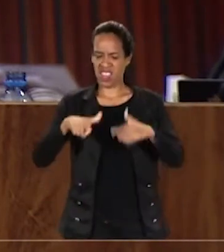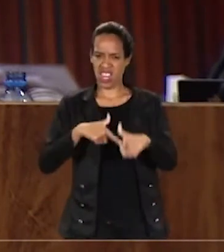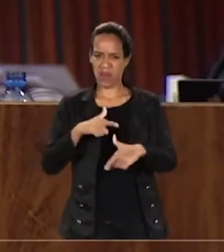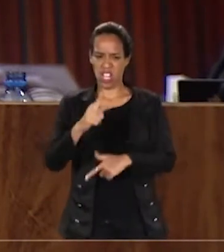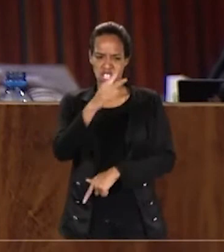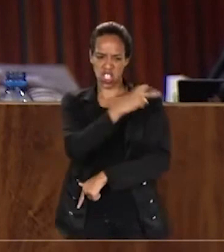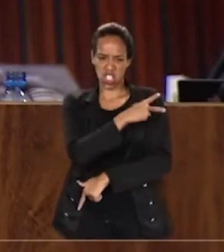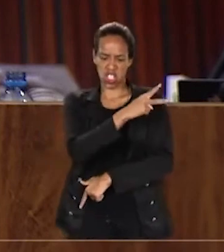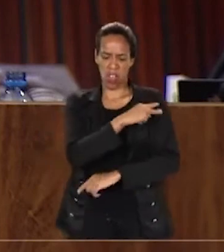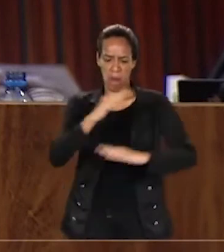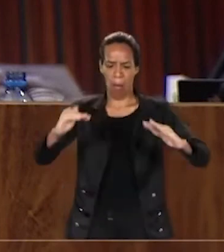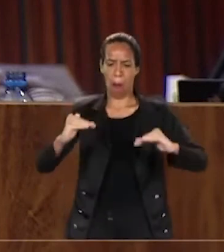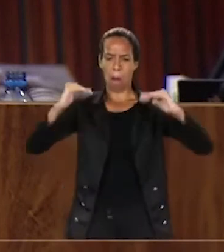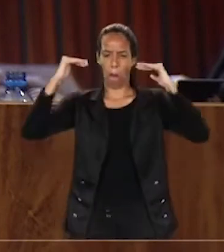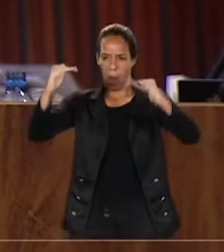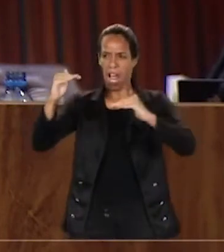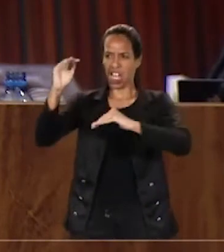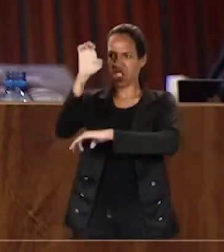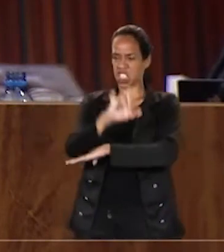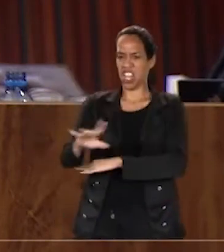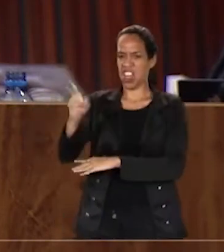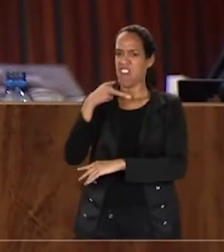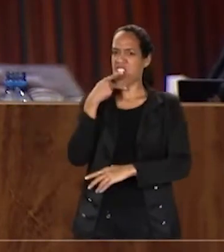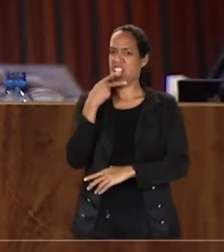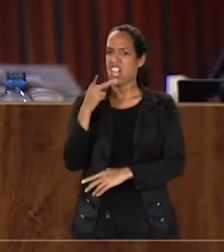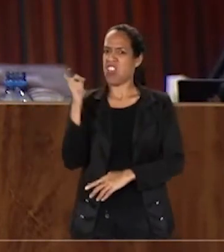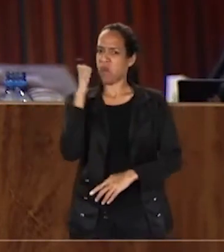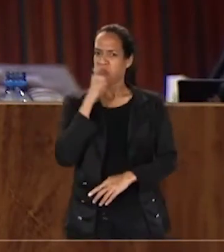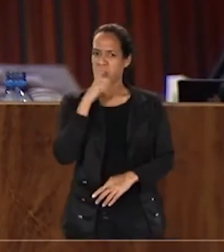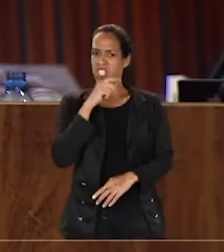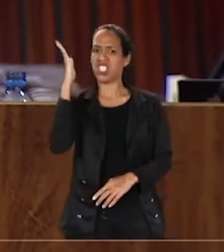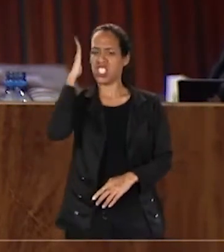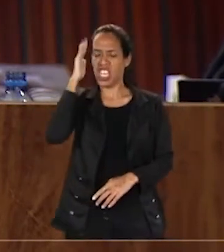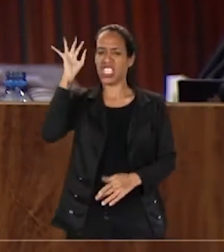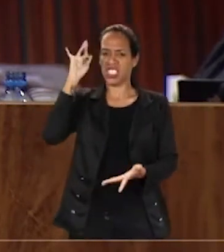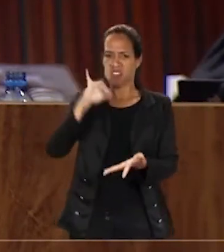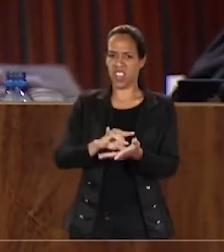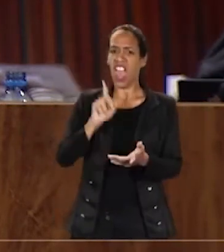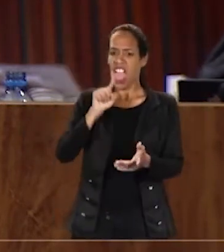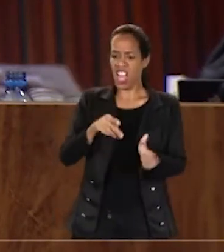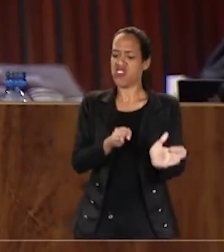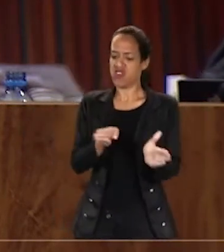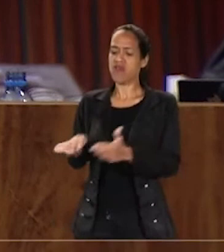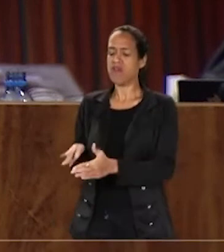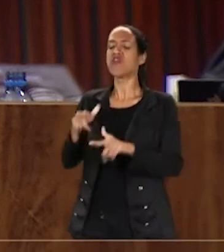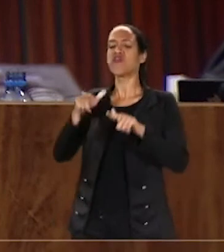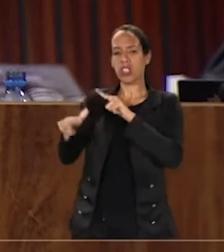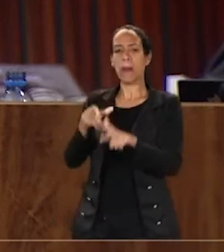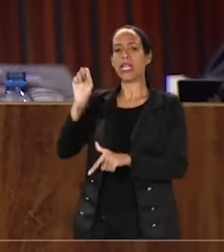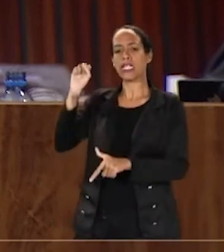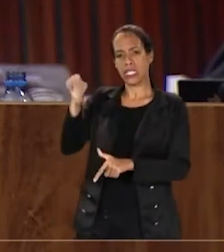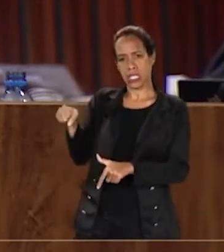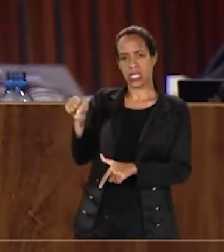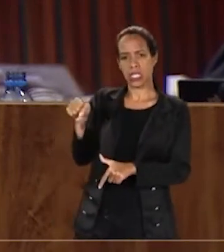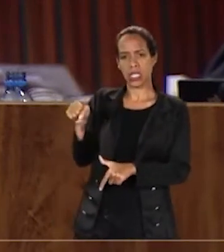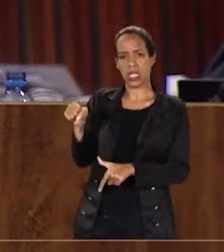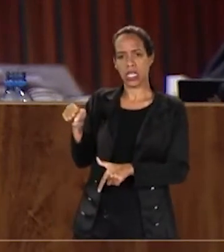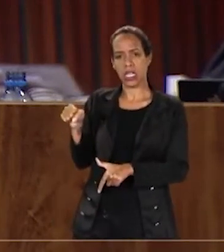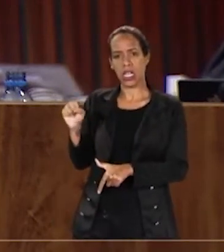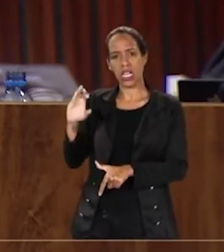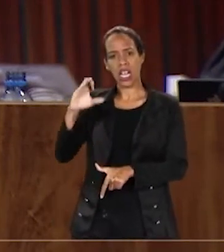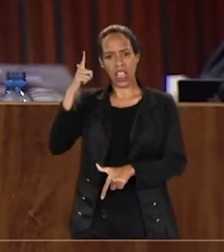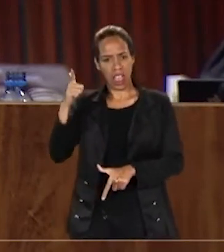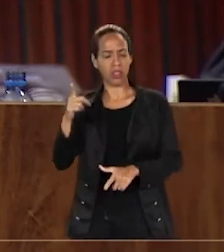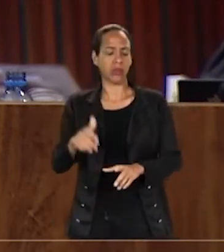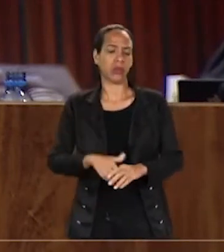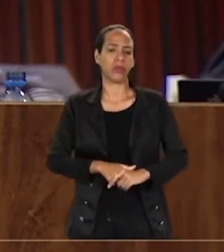de chefe de estado uma em verdade já sabia de reiterada é um desvio de competência portanto figura clássica